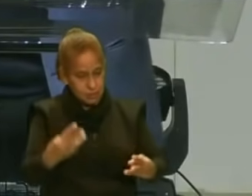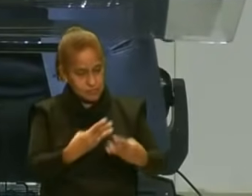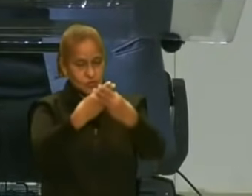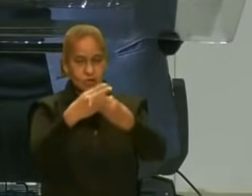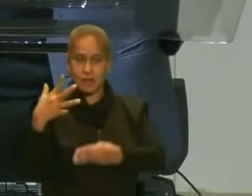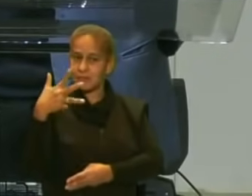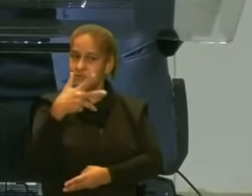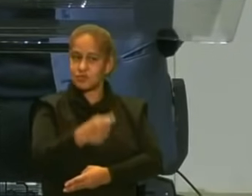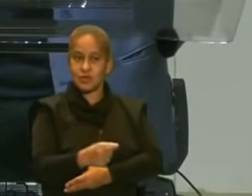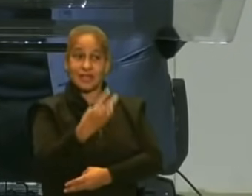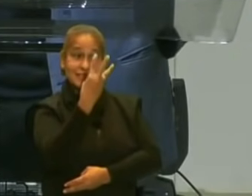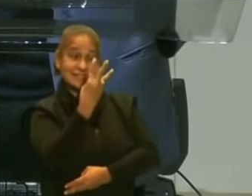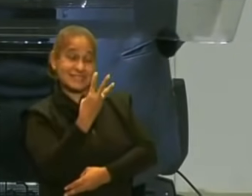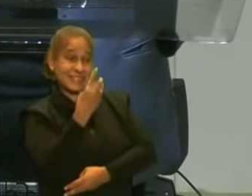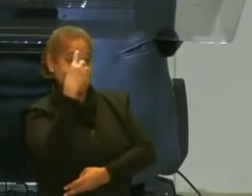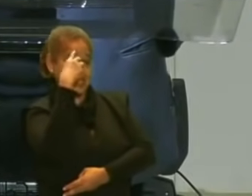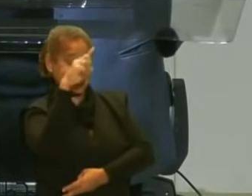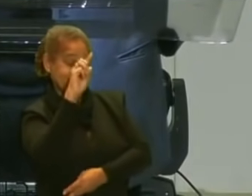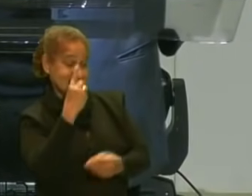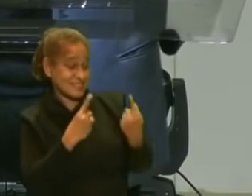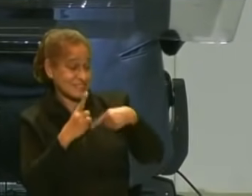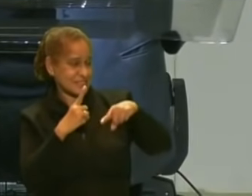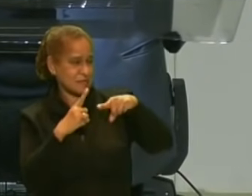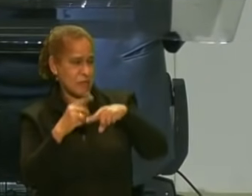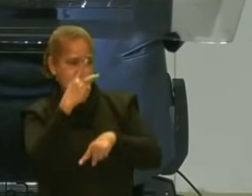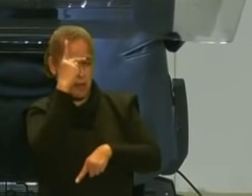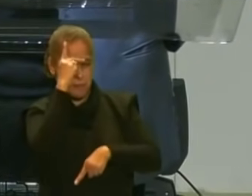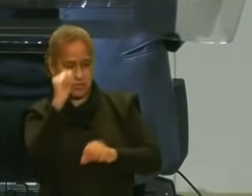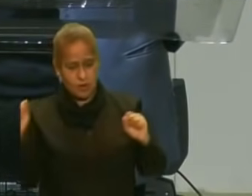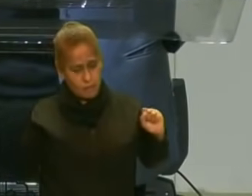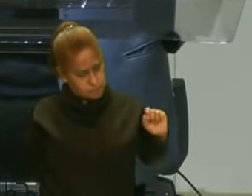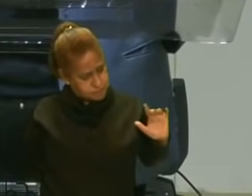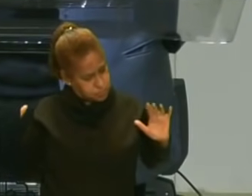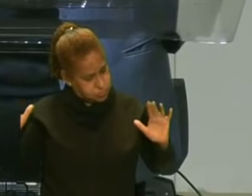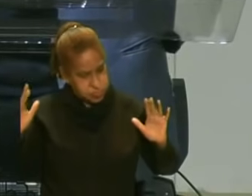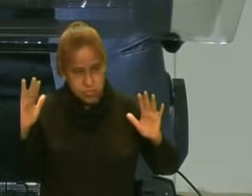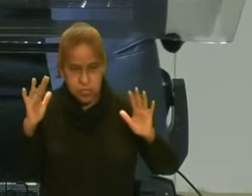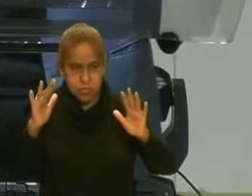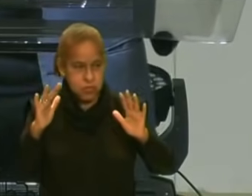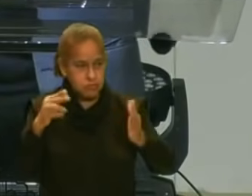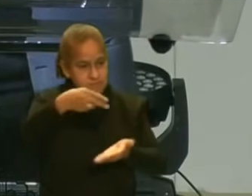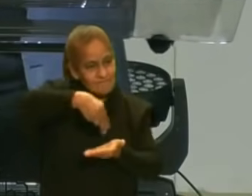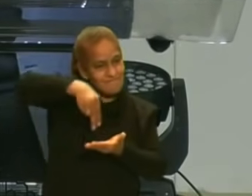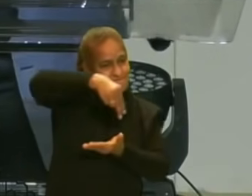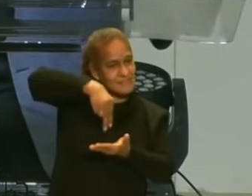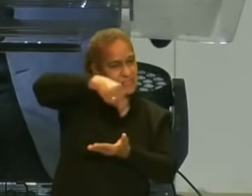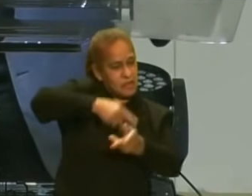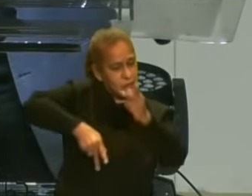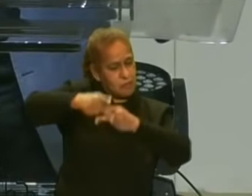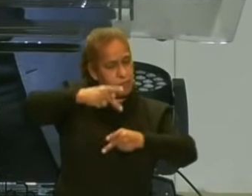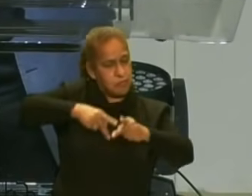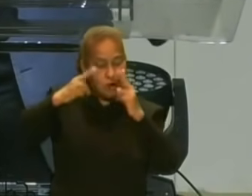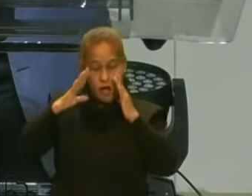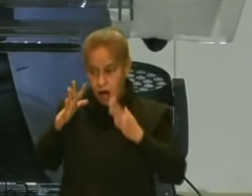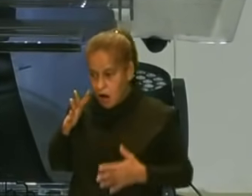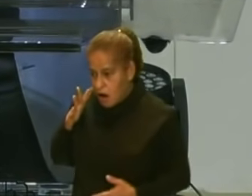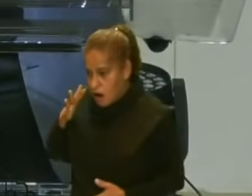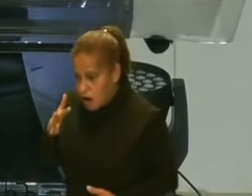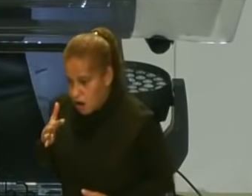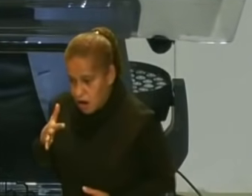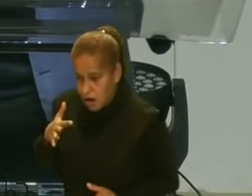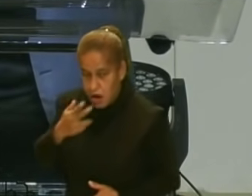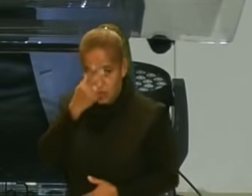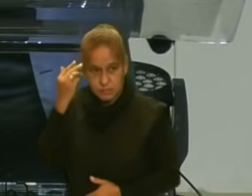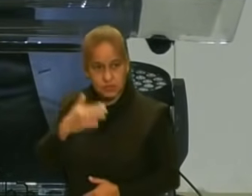3 dias e meio, gente de todos os povos, tribos, línguas e nações contemplarão os seus cadáveres e